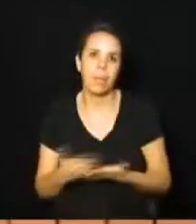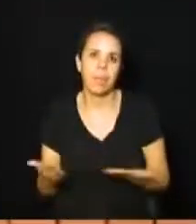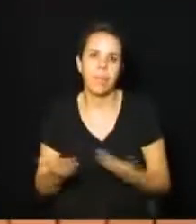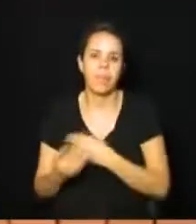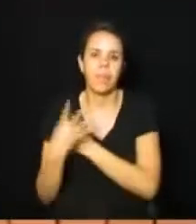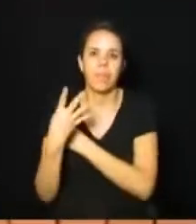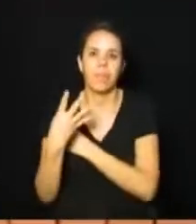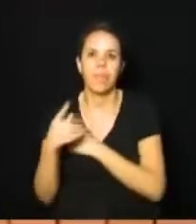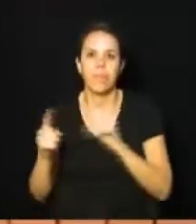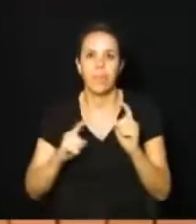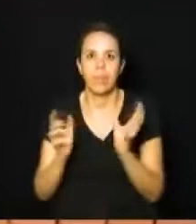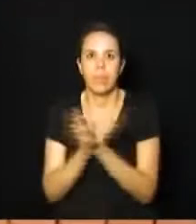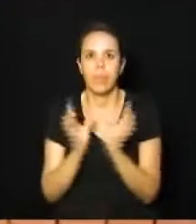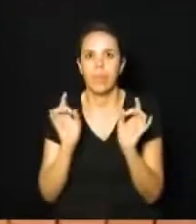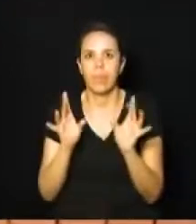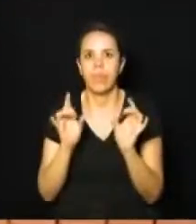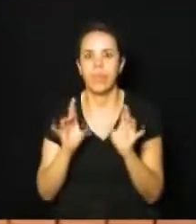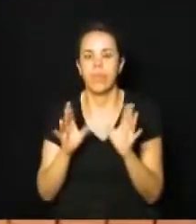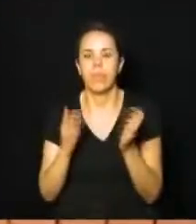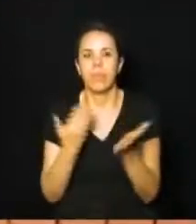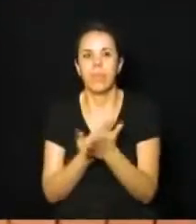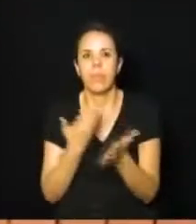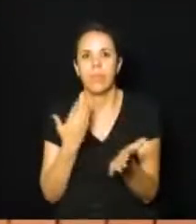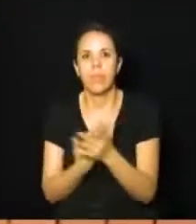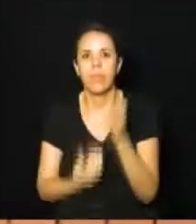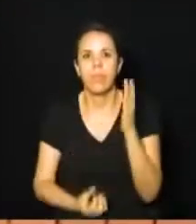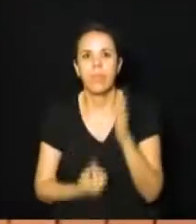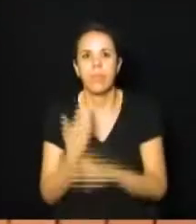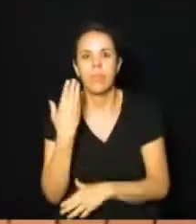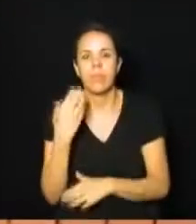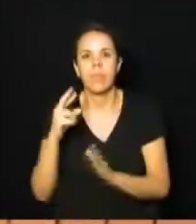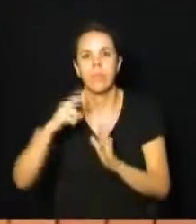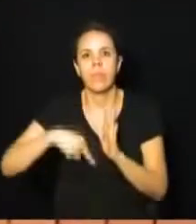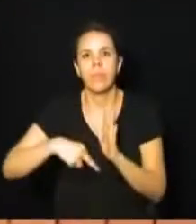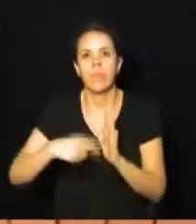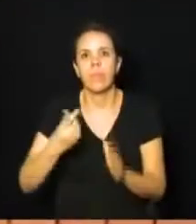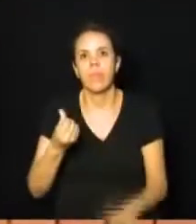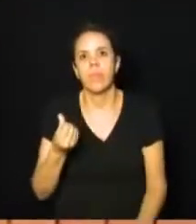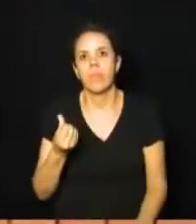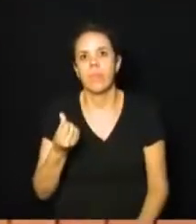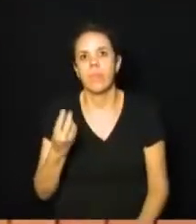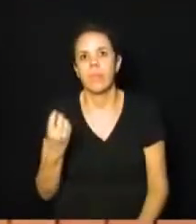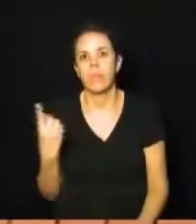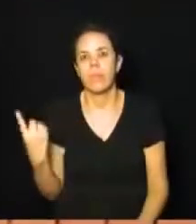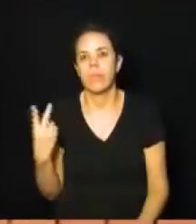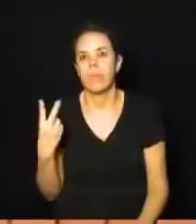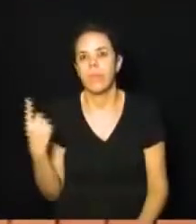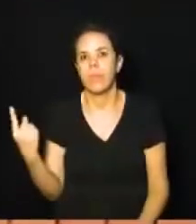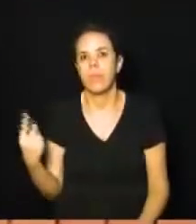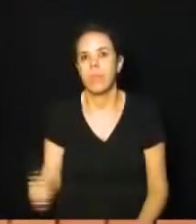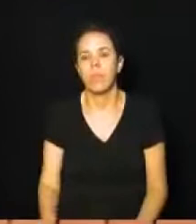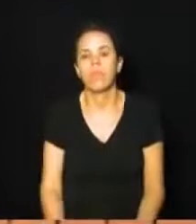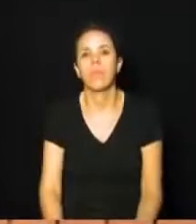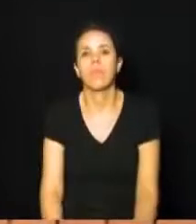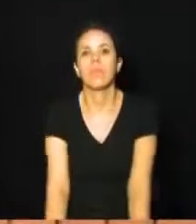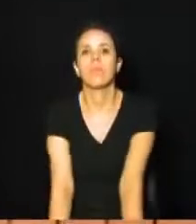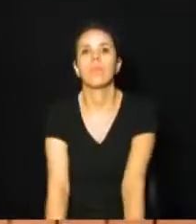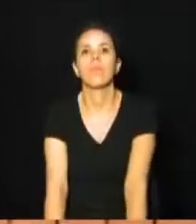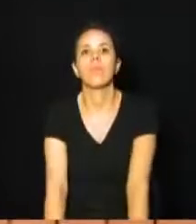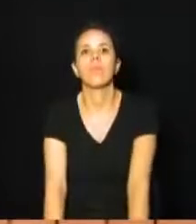à quarta reunião da Comissão Especial de Estudos, criada através do requerimento 601/2001,